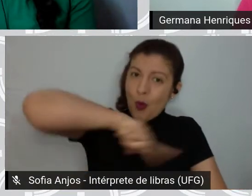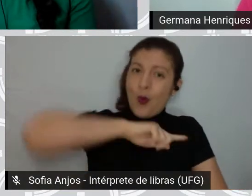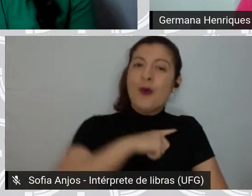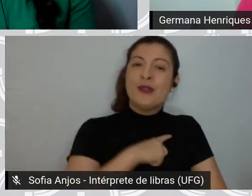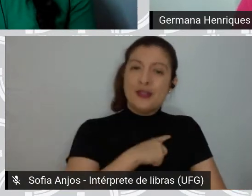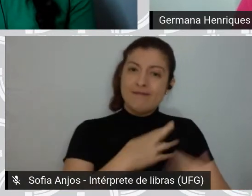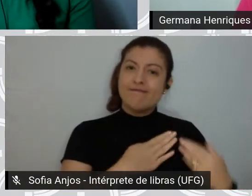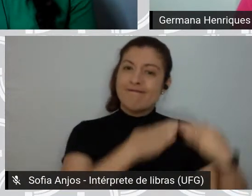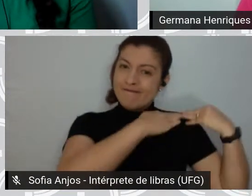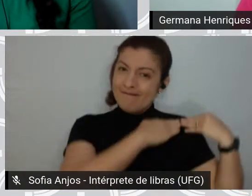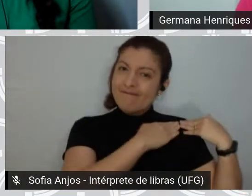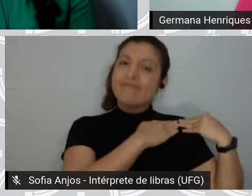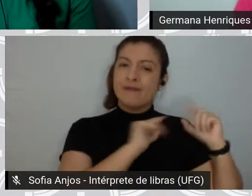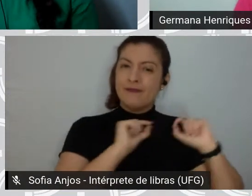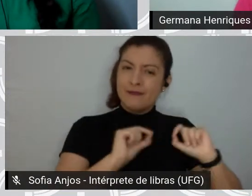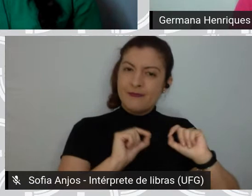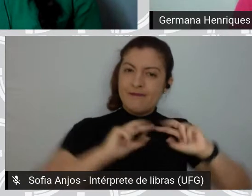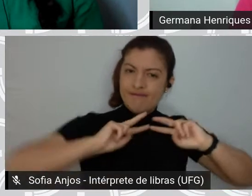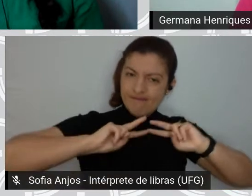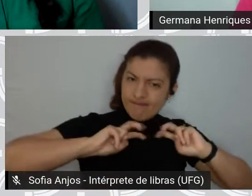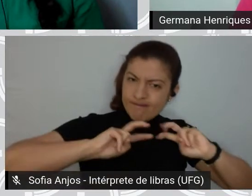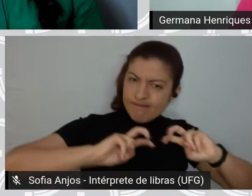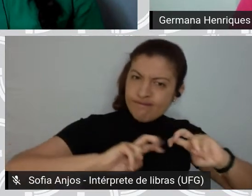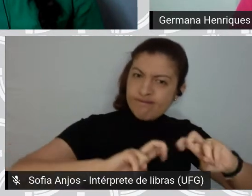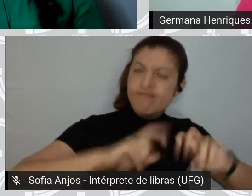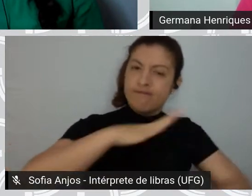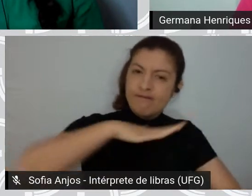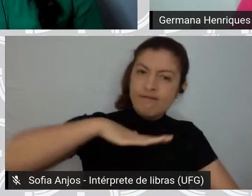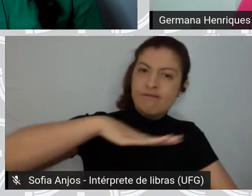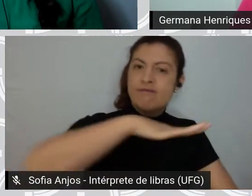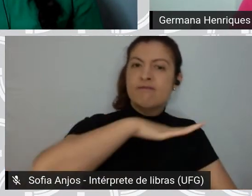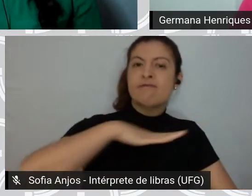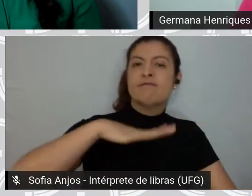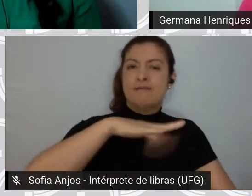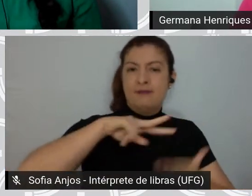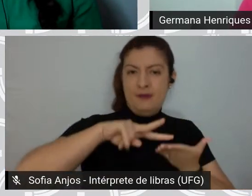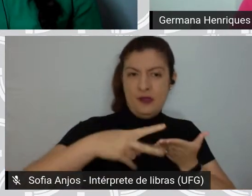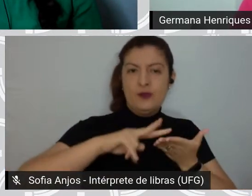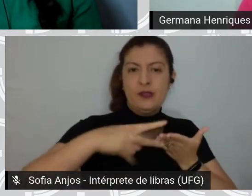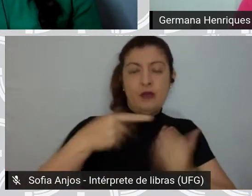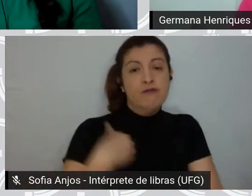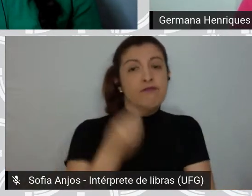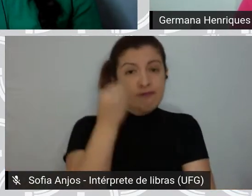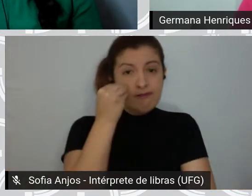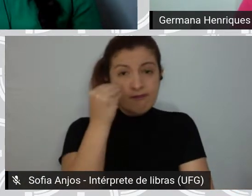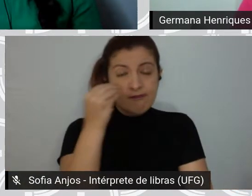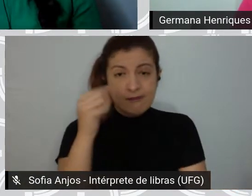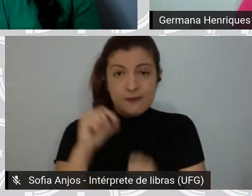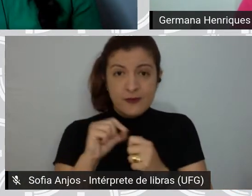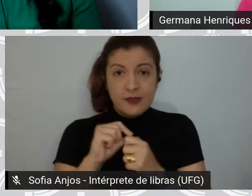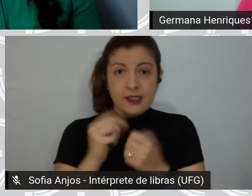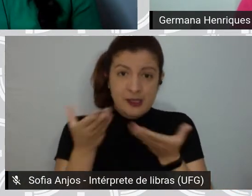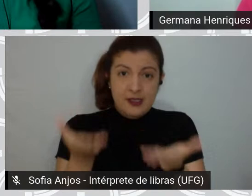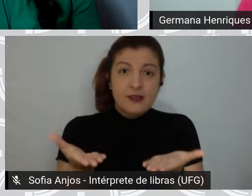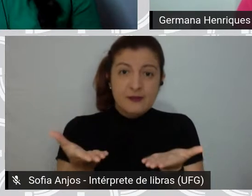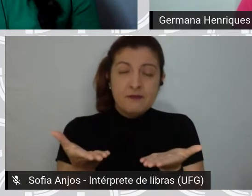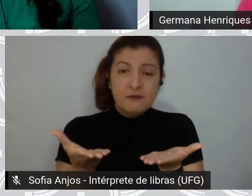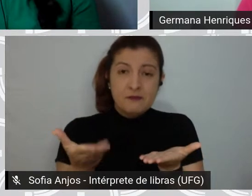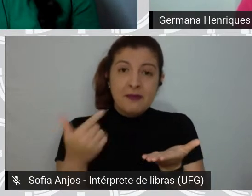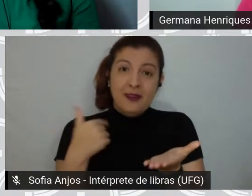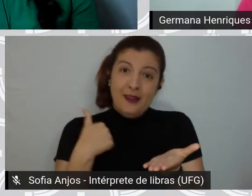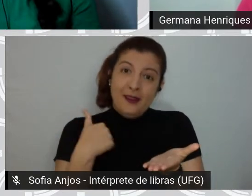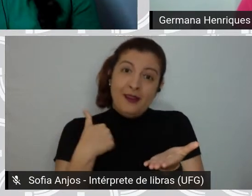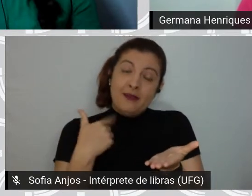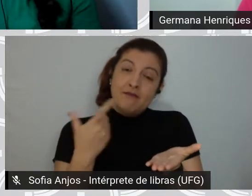né? Então, é isso que eu tento fazer, e eu sei que essa minha visada, ela pode ser vista